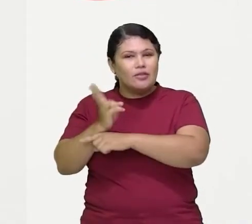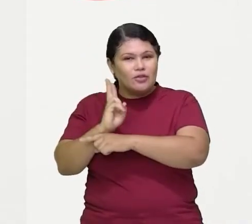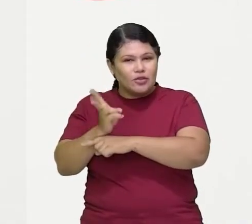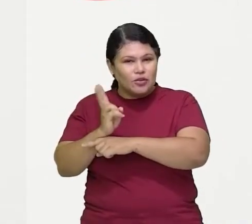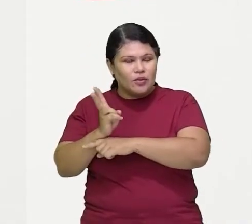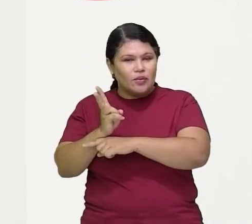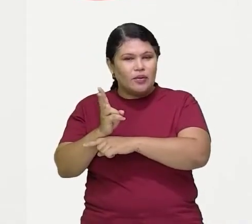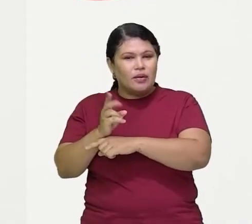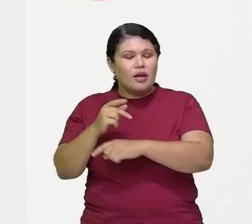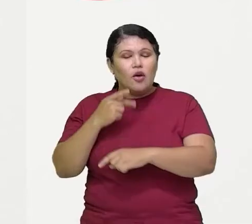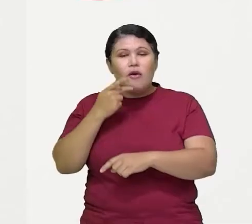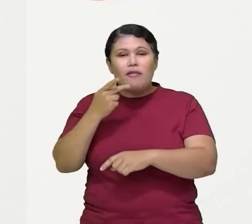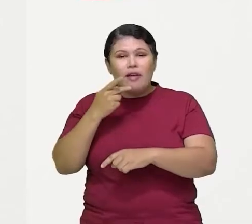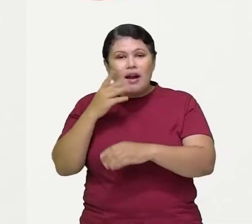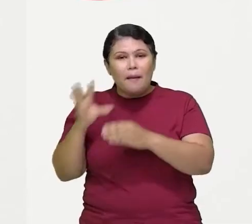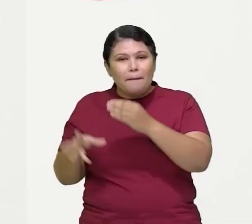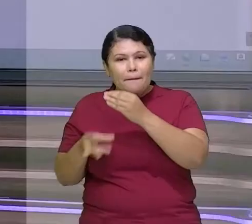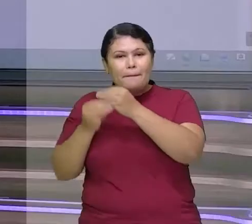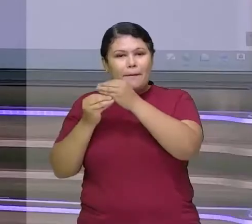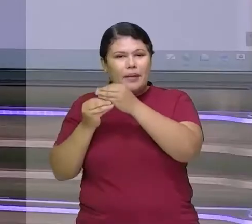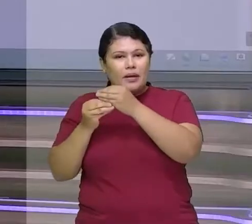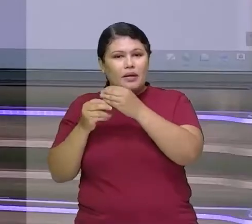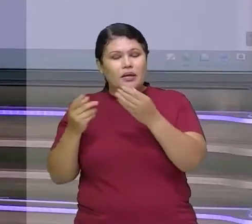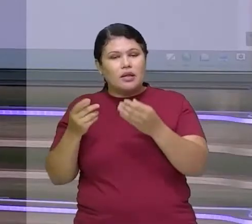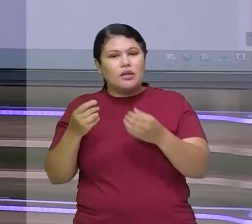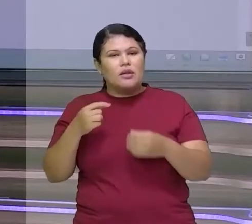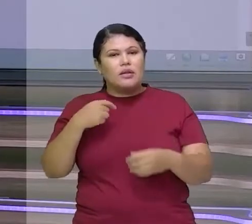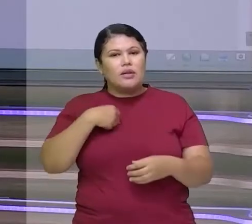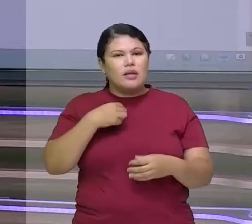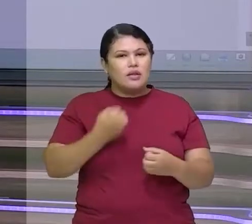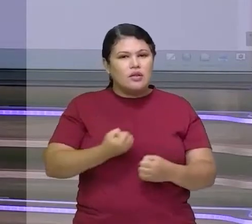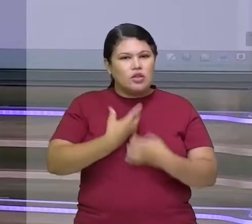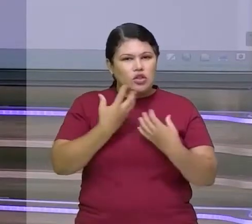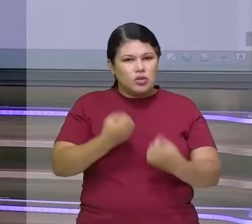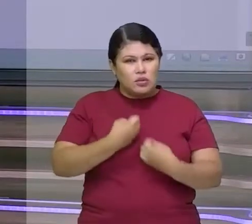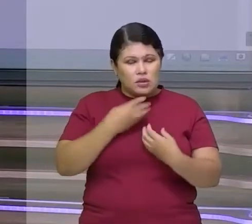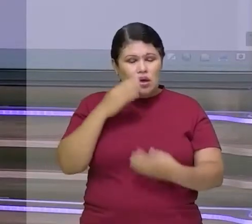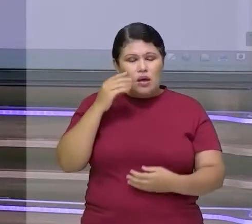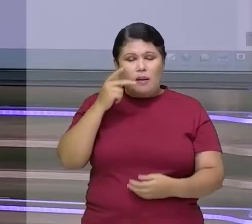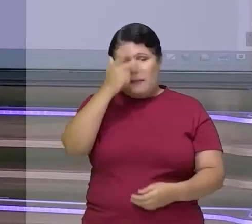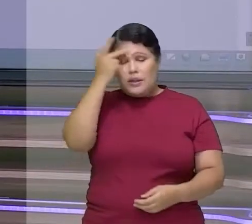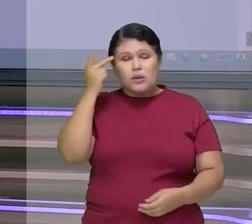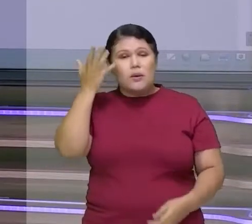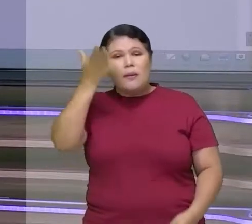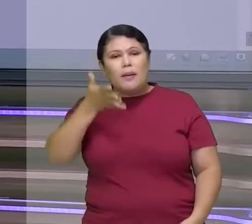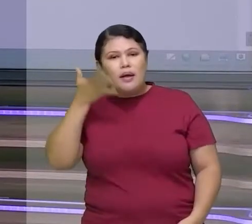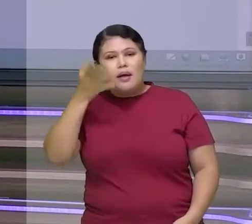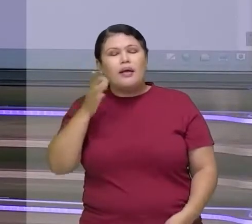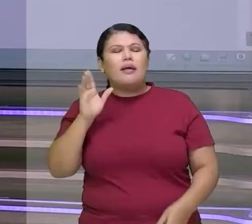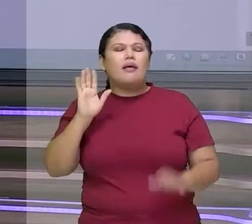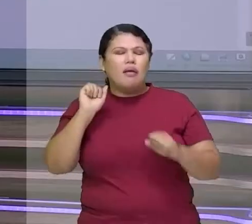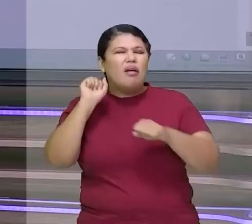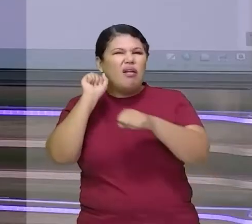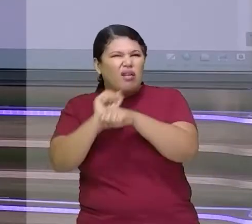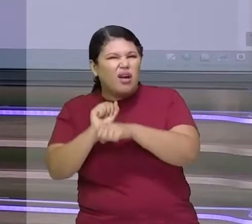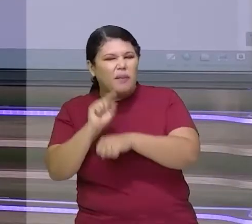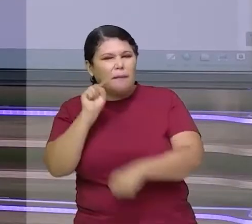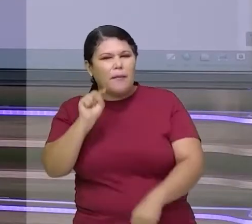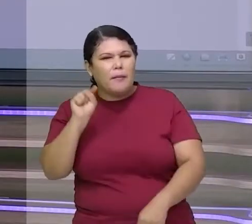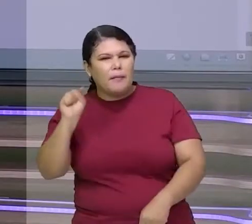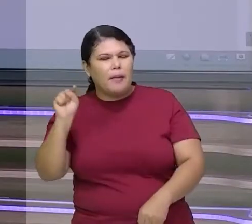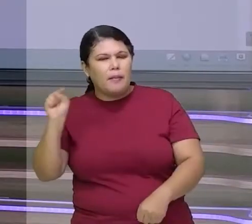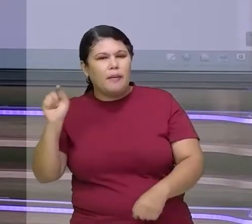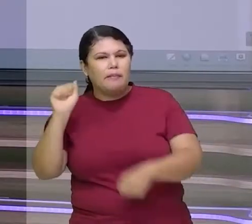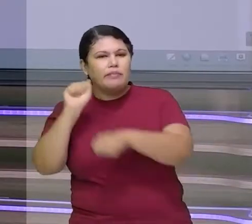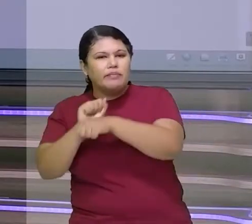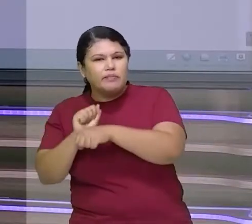reticência. Pontinho, pontinho, pontinho. Até nas expressões, às vezes, quando a gente está falando na oralidade, a gente pontinho, pontinho, pontinho. É que a gente não quer